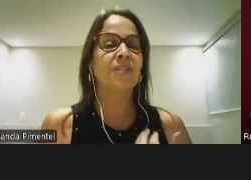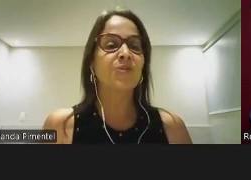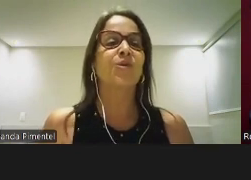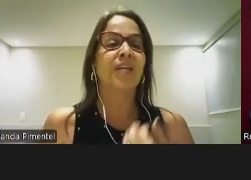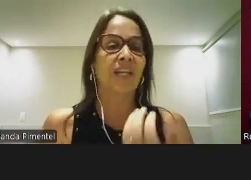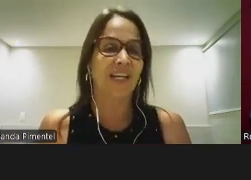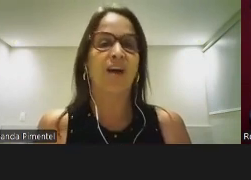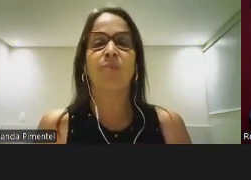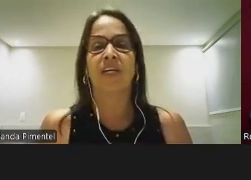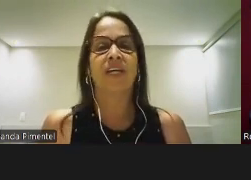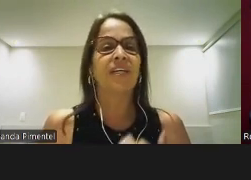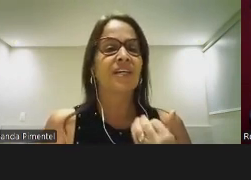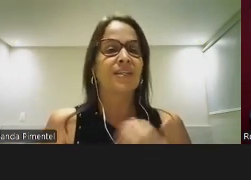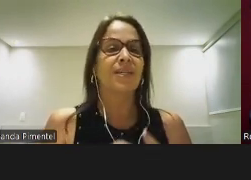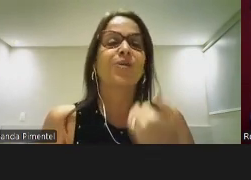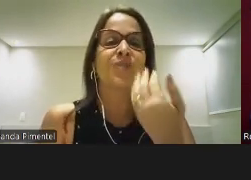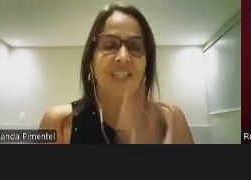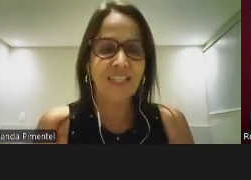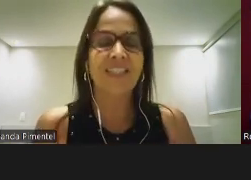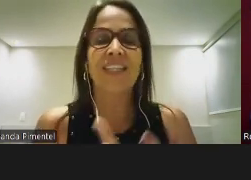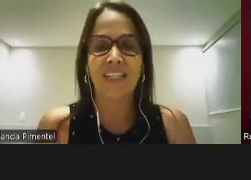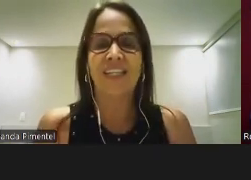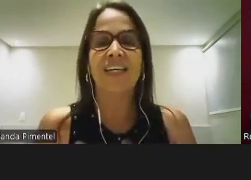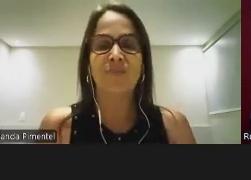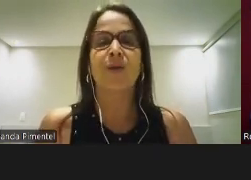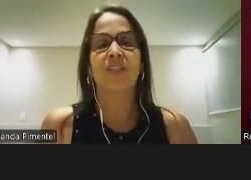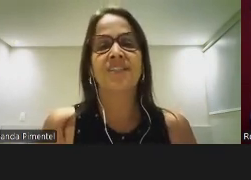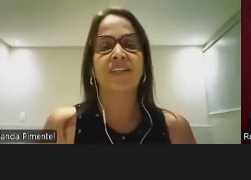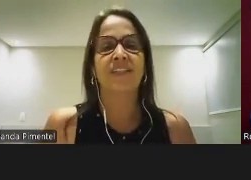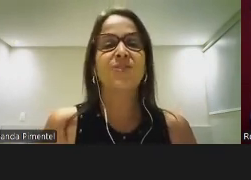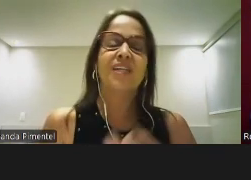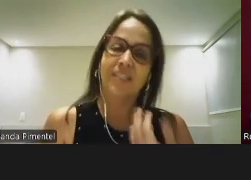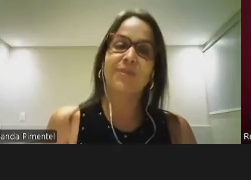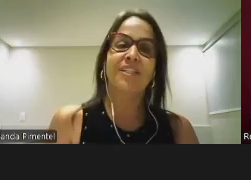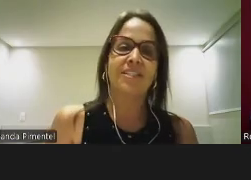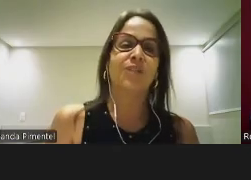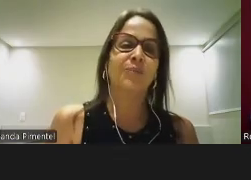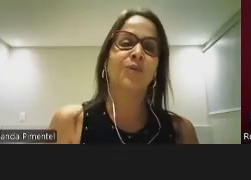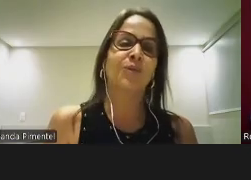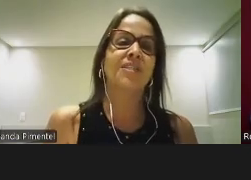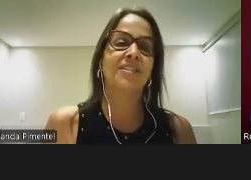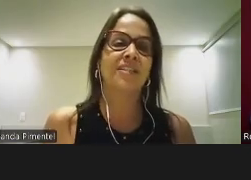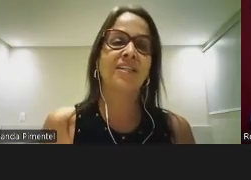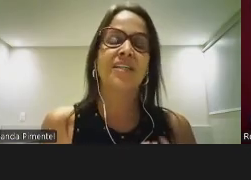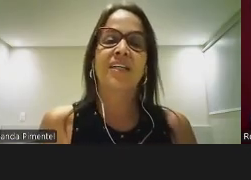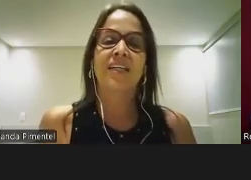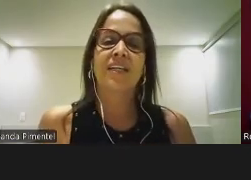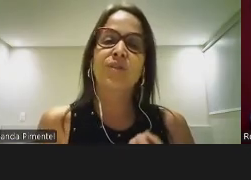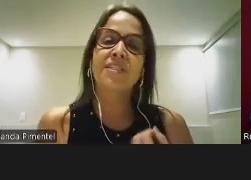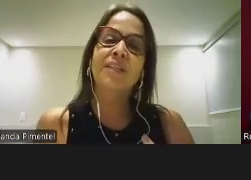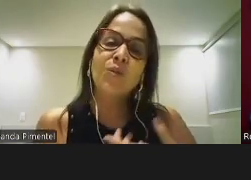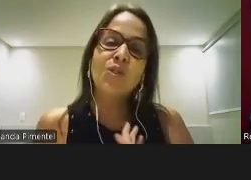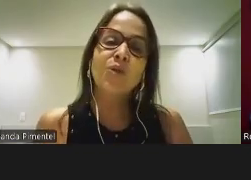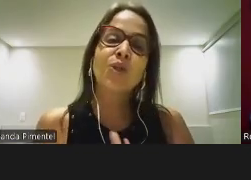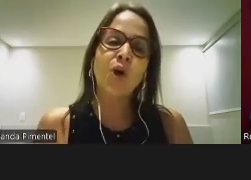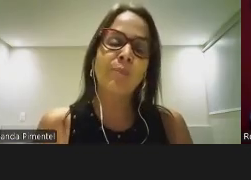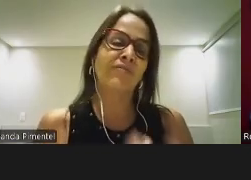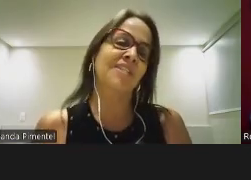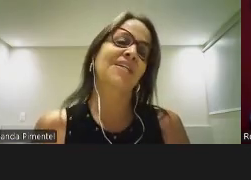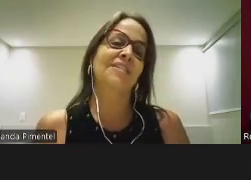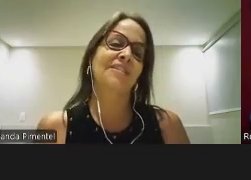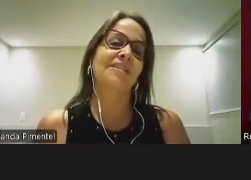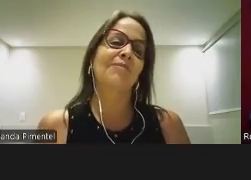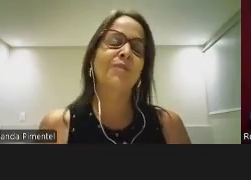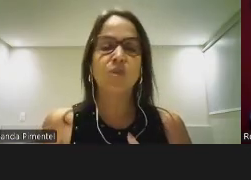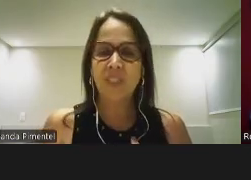mais tempo. Se isso não era legal para ele, se ele conseguia entender a importância disso, ele me dizia o tempo todo que sim. E eu disse: então o senhor